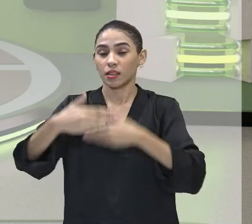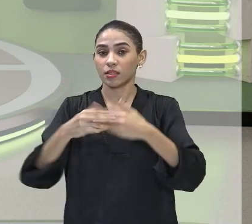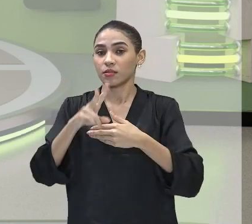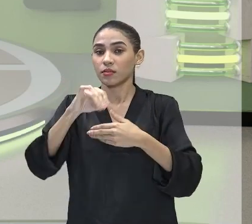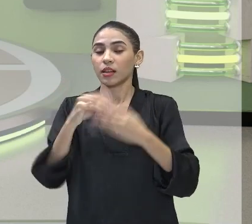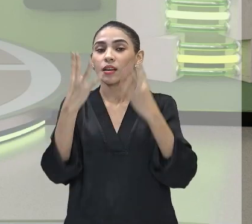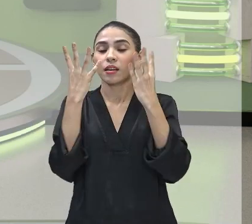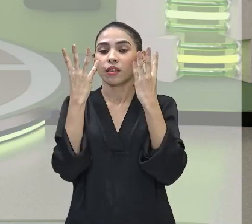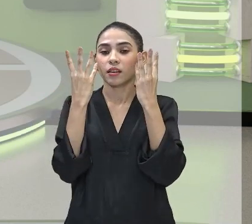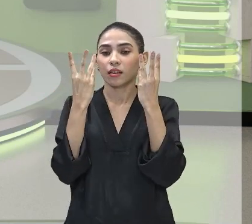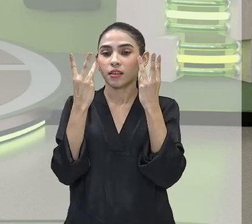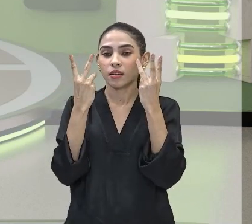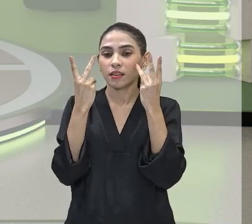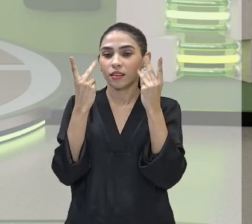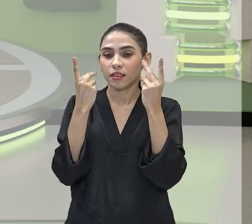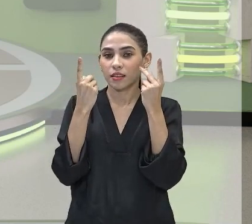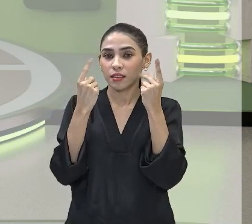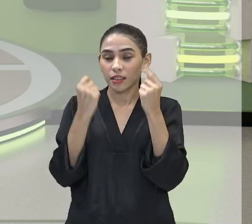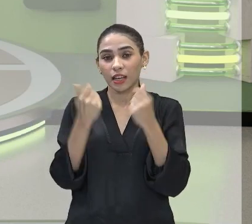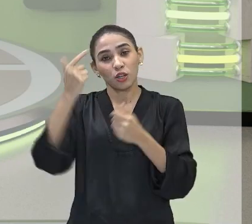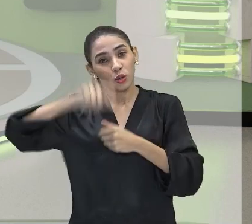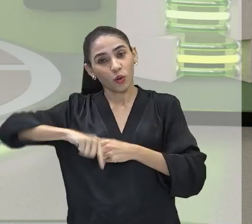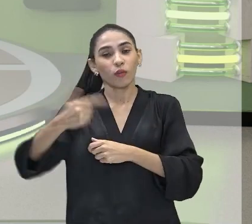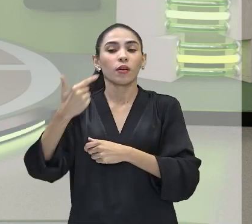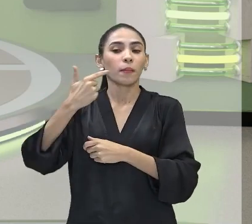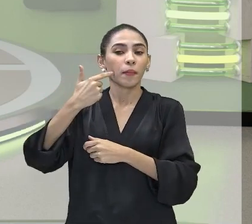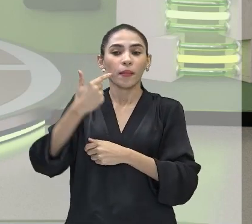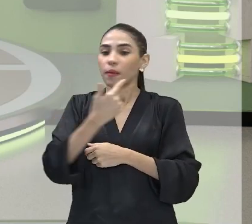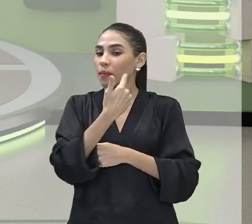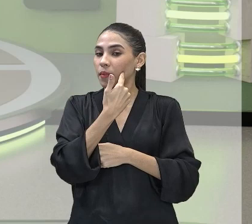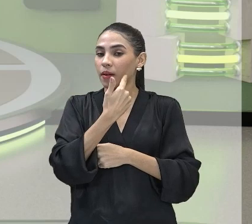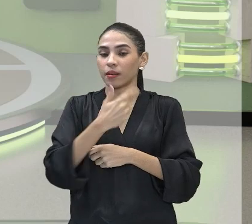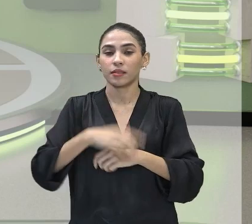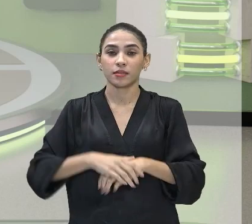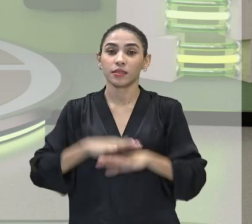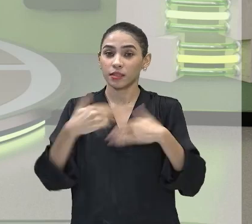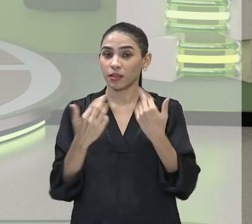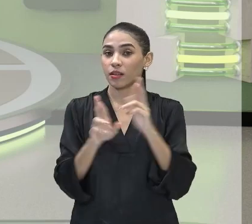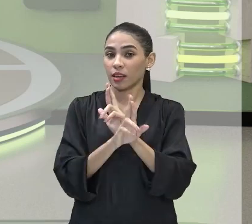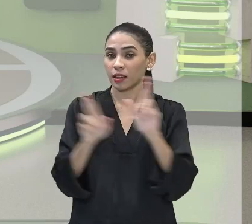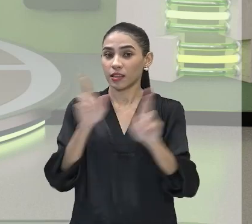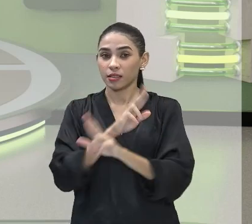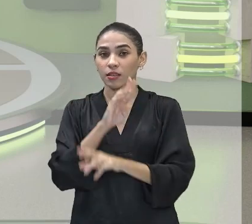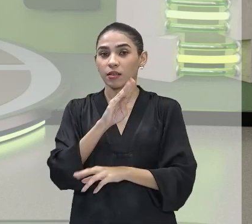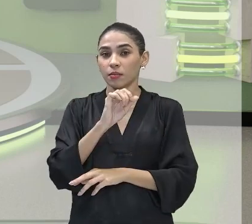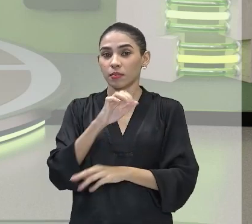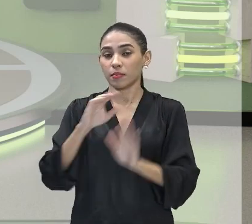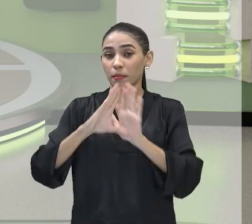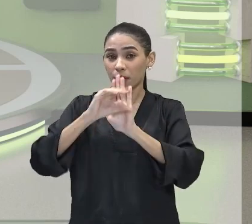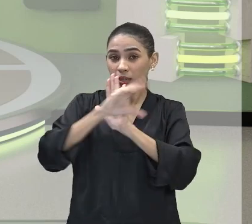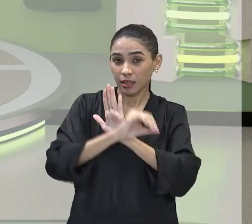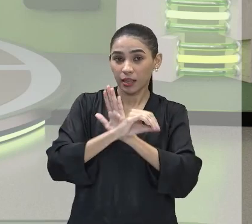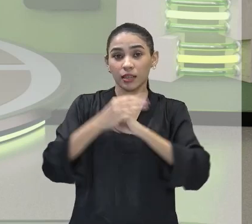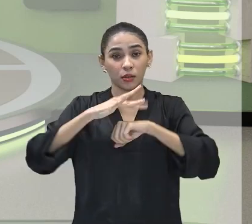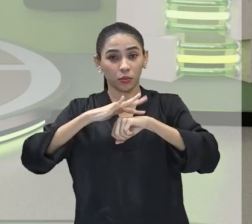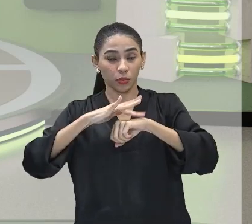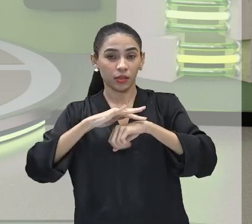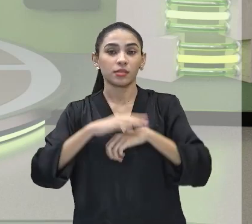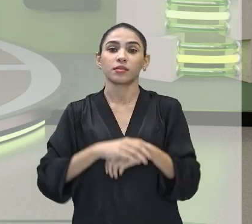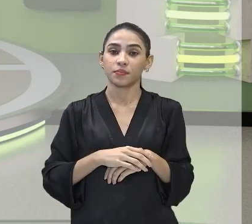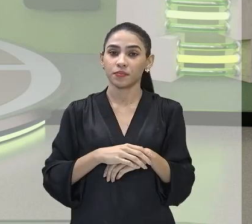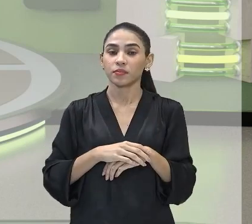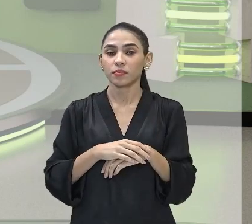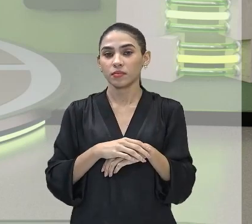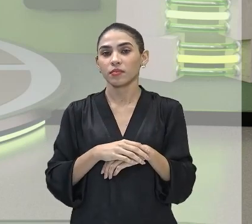sumindo aí a pessoa vai e aplica novamente né então ele está relacionado essa bactéria tanto com a doença que está